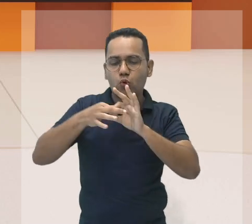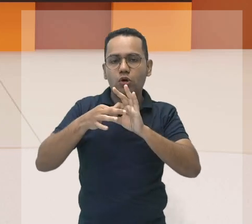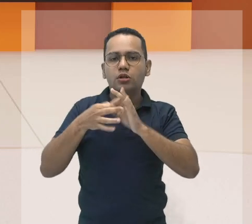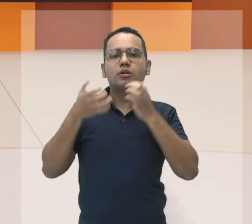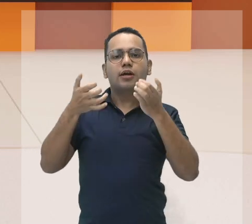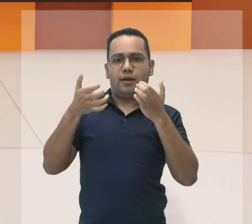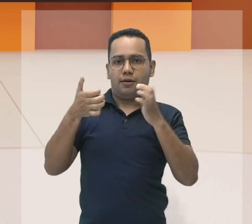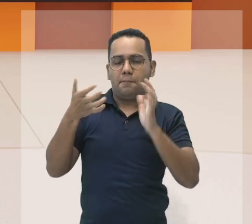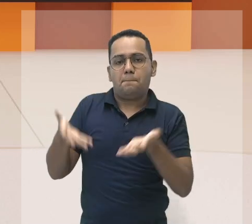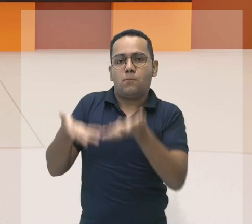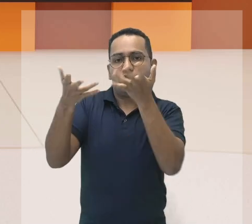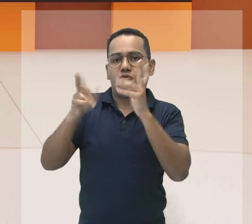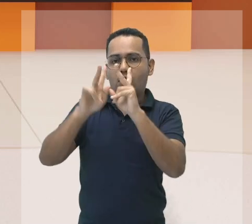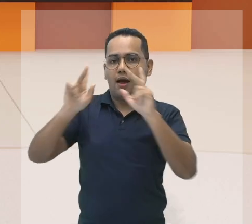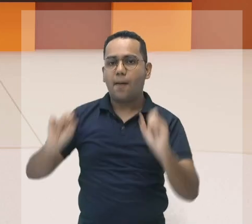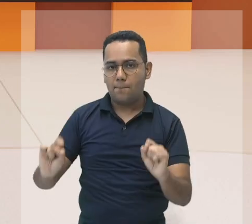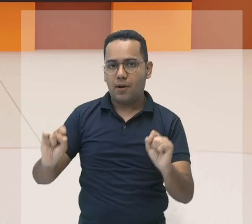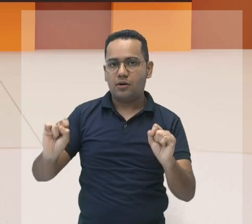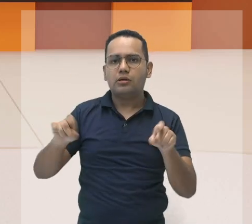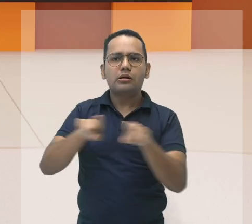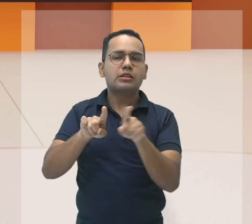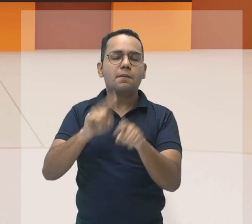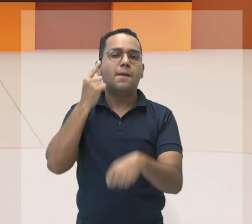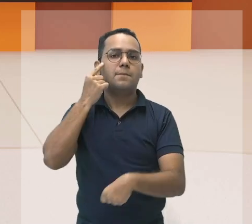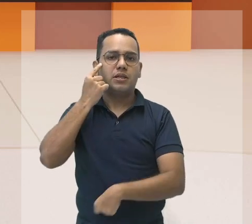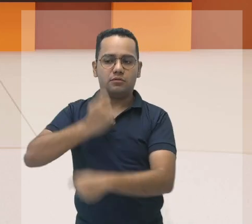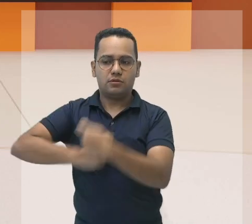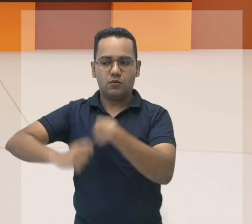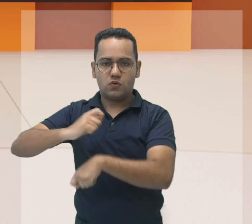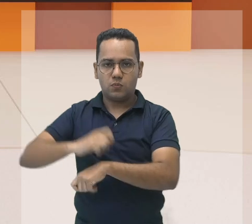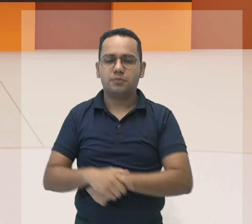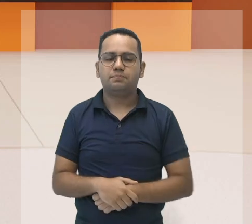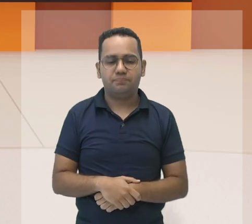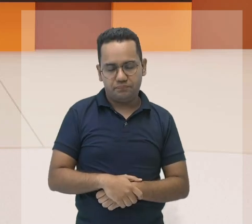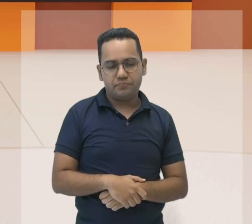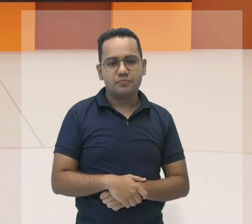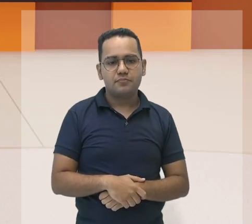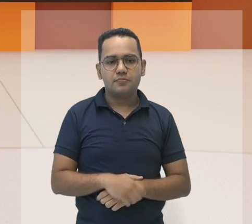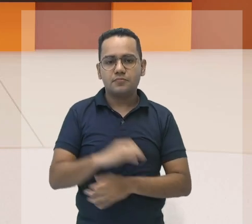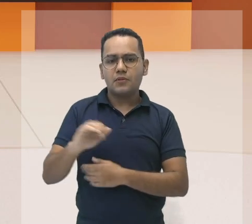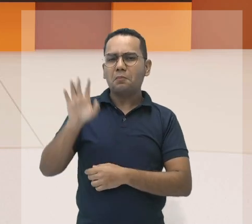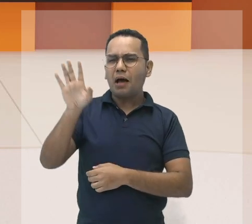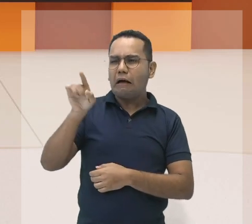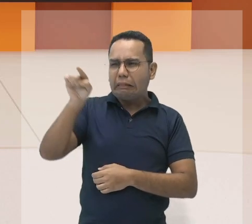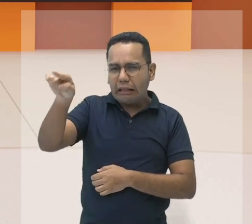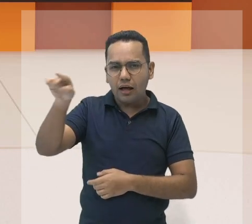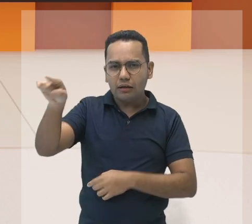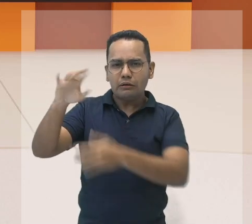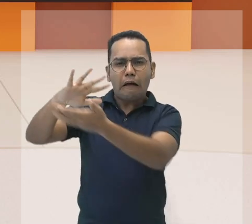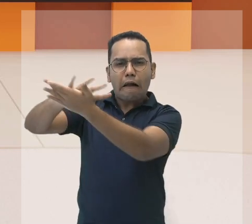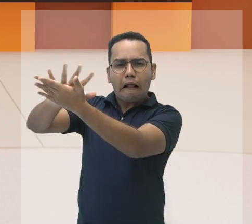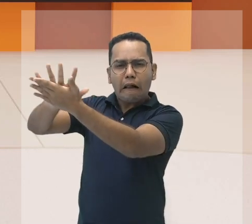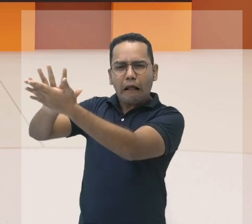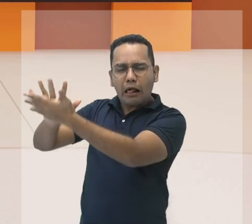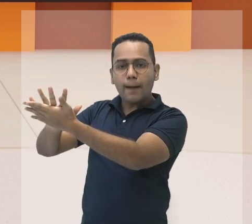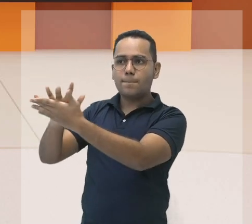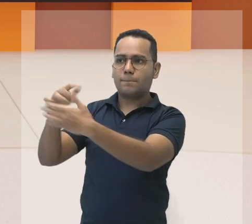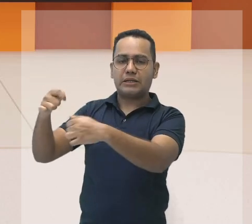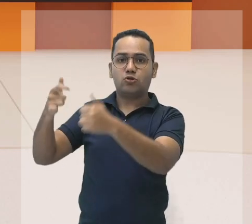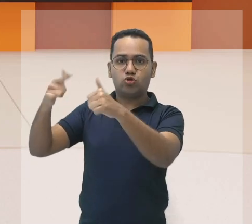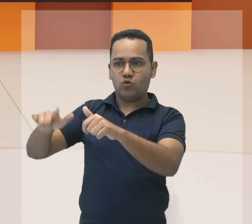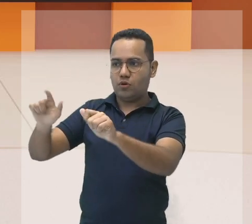essa união se daria através do estreitamento das relações econômicas, por assim dizer, certo? Além disso, os países europeus